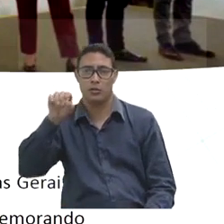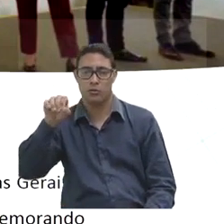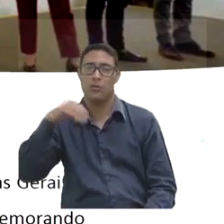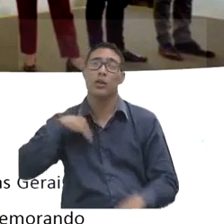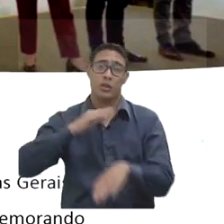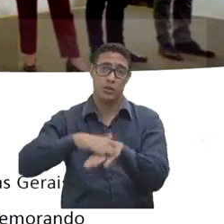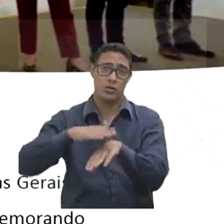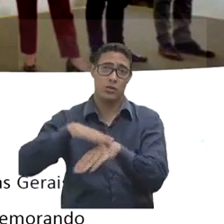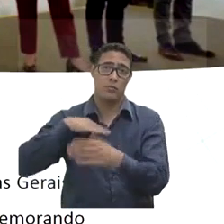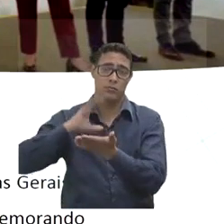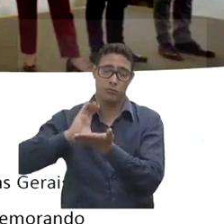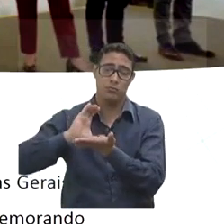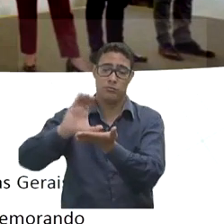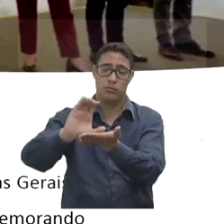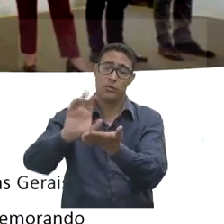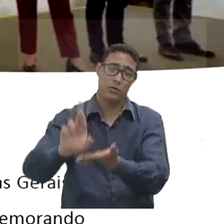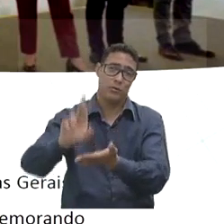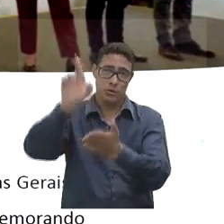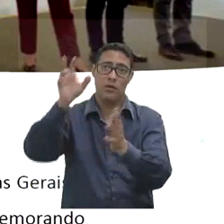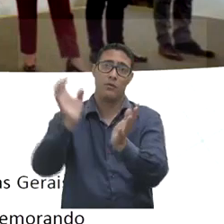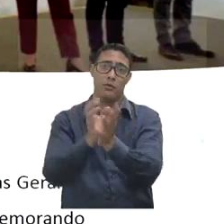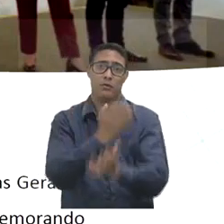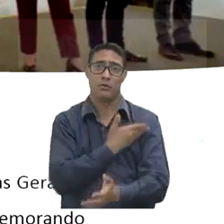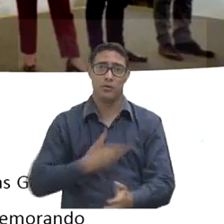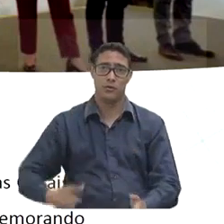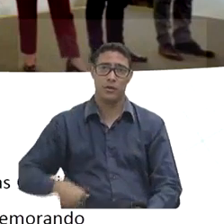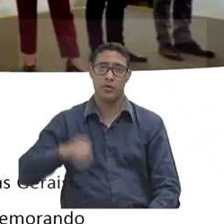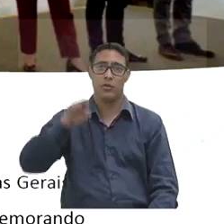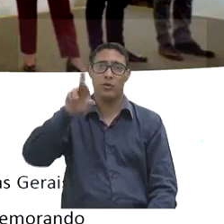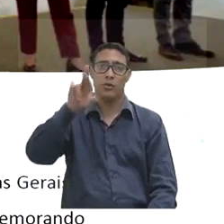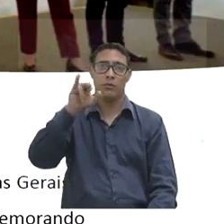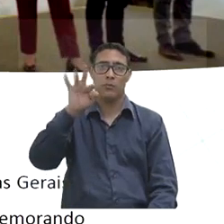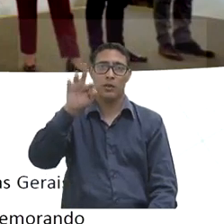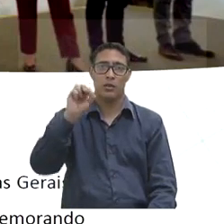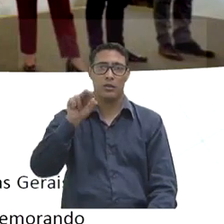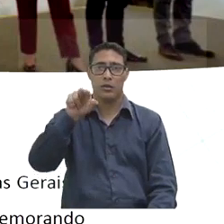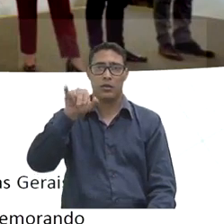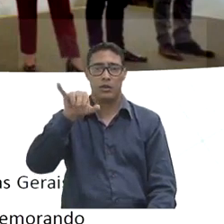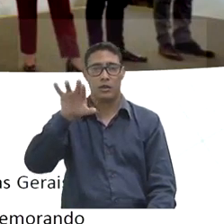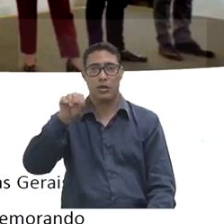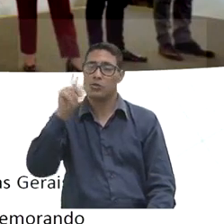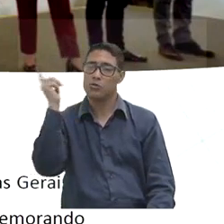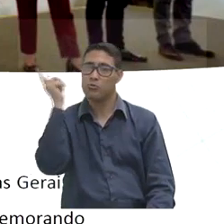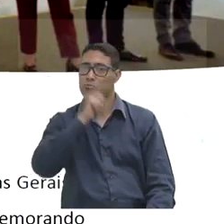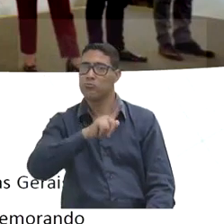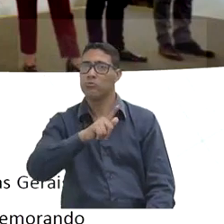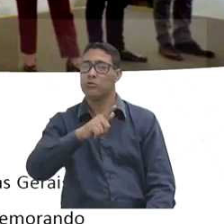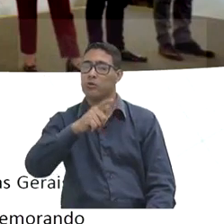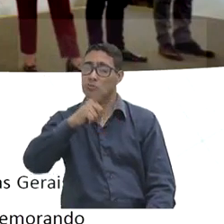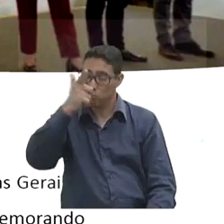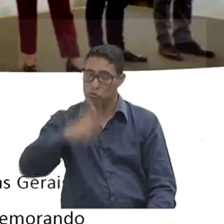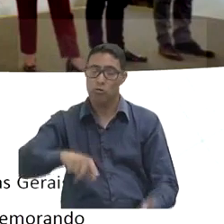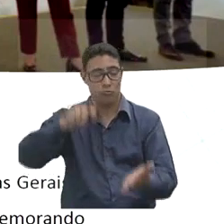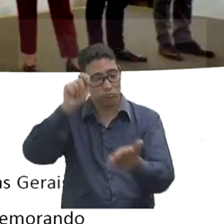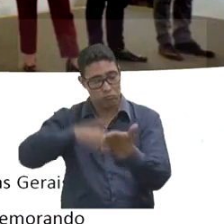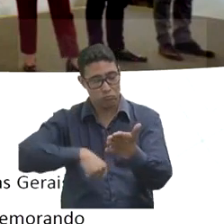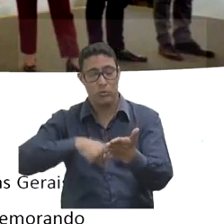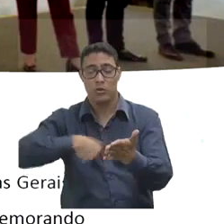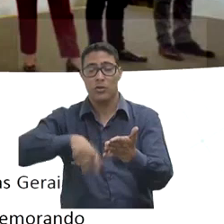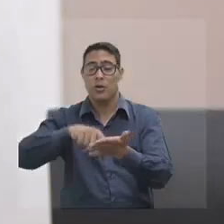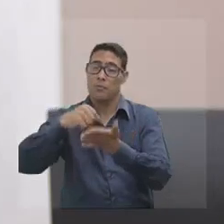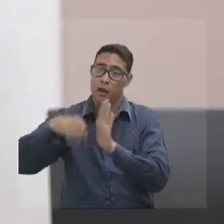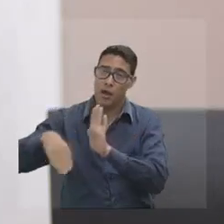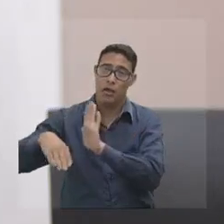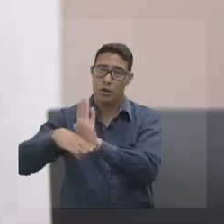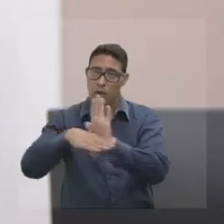foi feito pelo governo britânico e agora a gente renovou recentemente esse memorando para é apoio